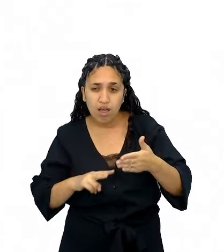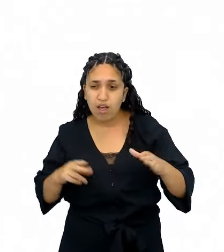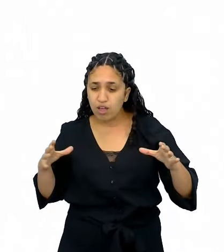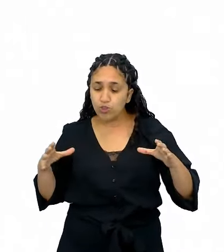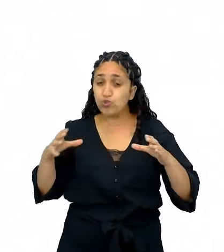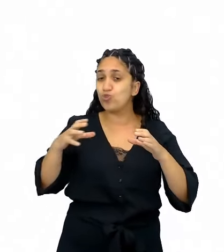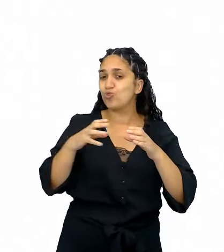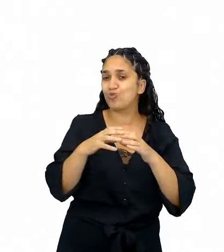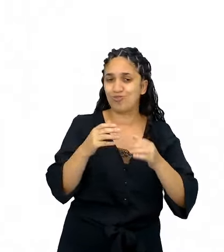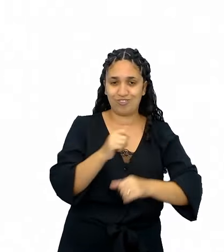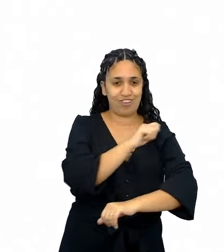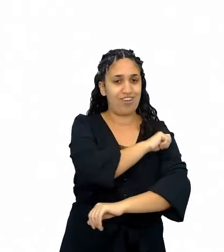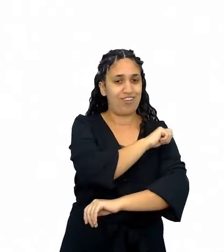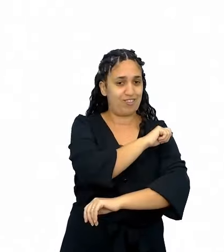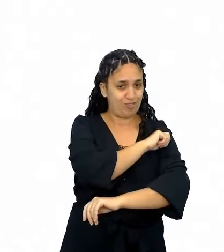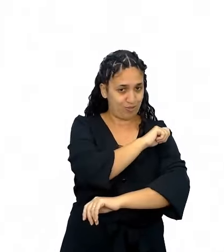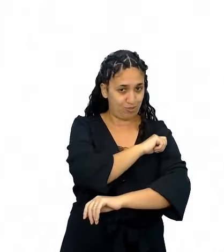eles